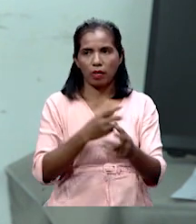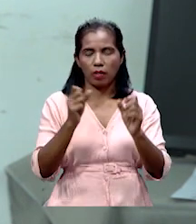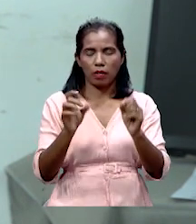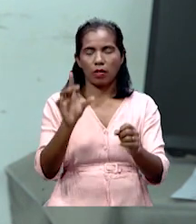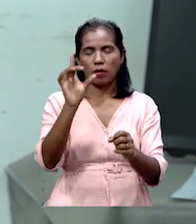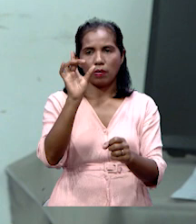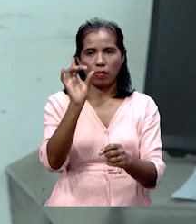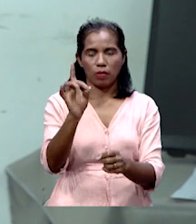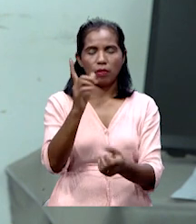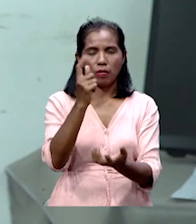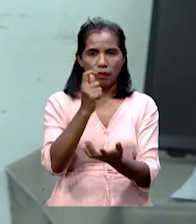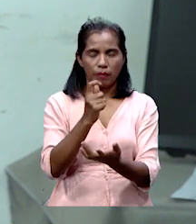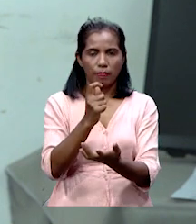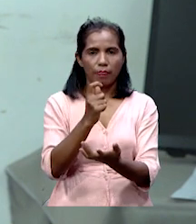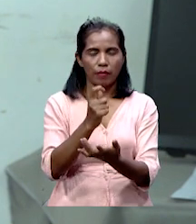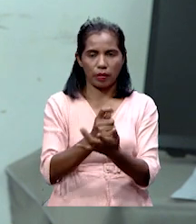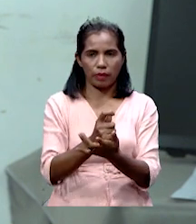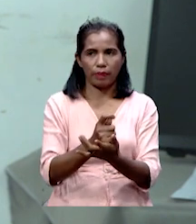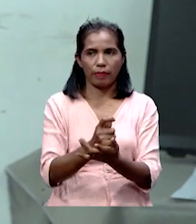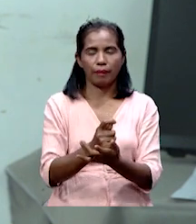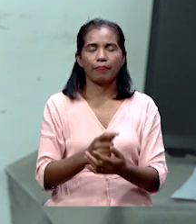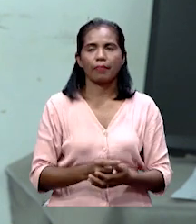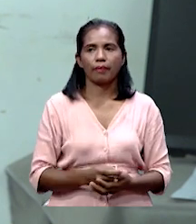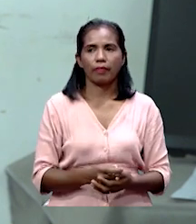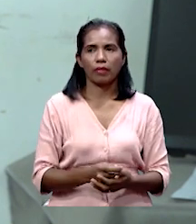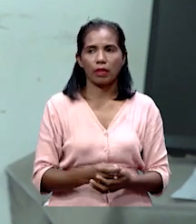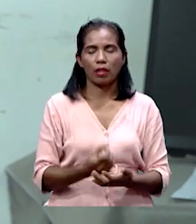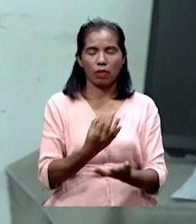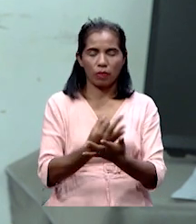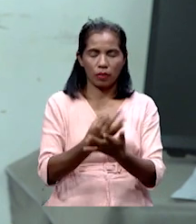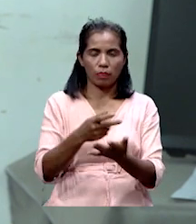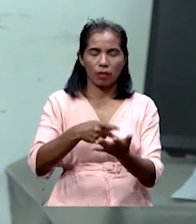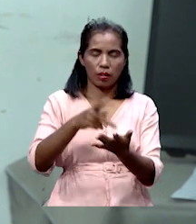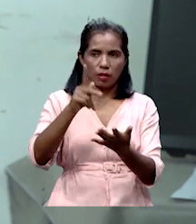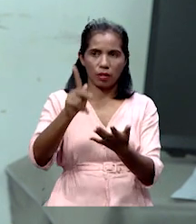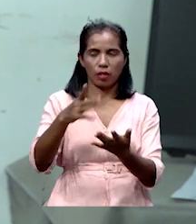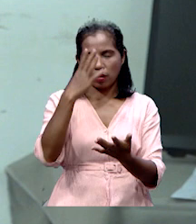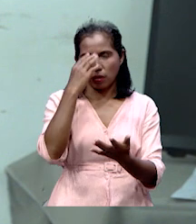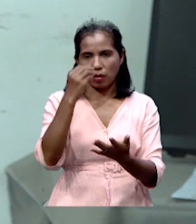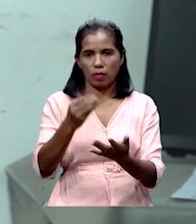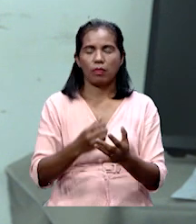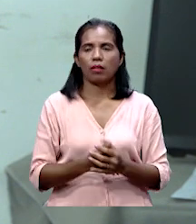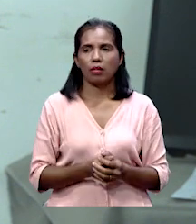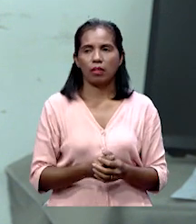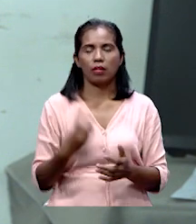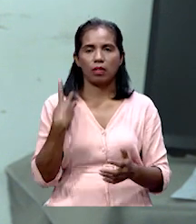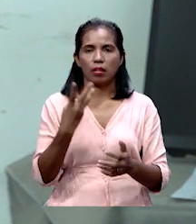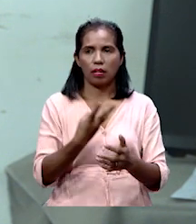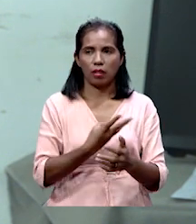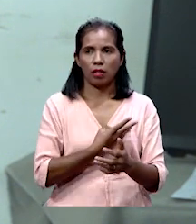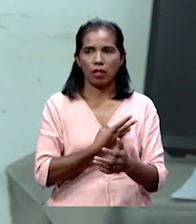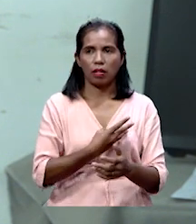68,000 de então da to e salário ba vencimento nos quando ita baisa ba cerne po ito